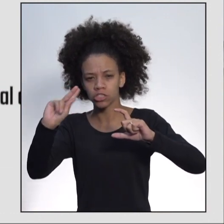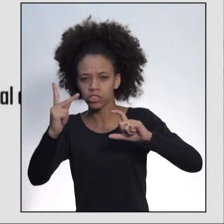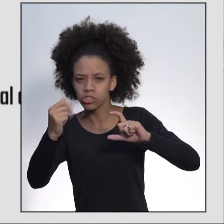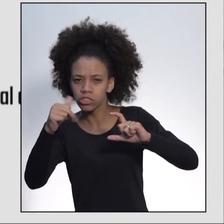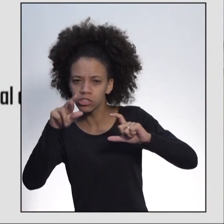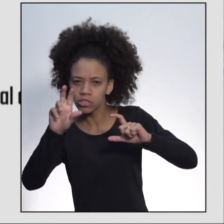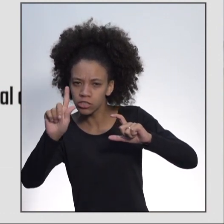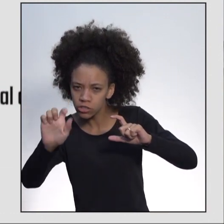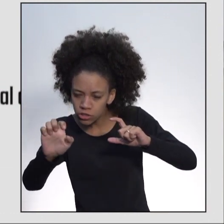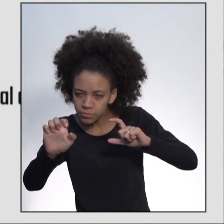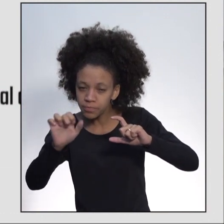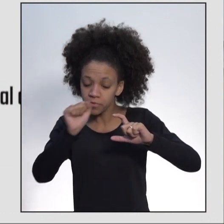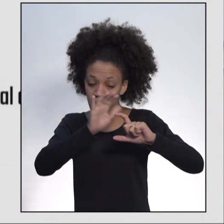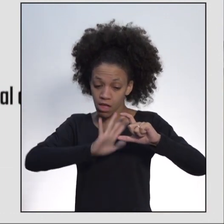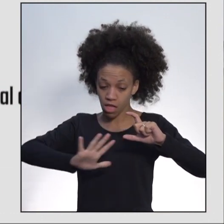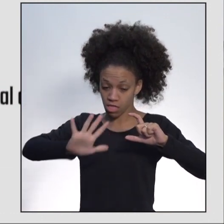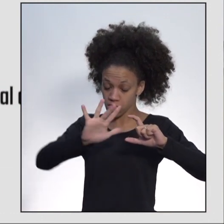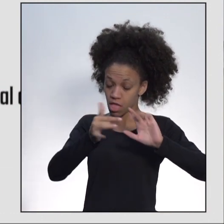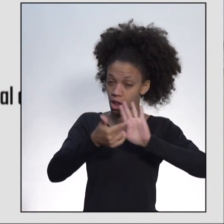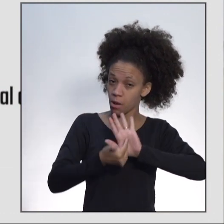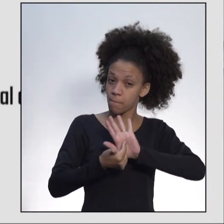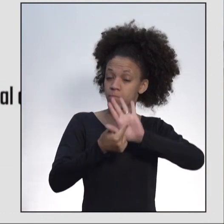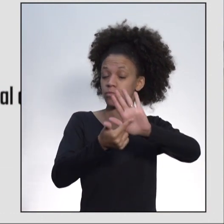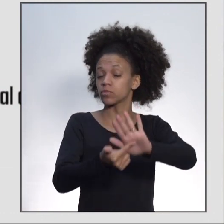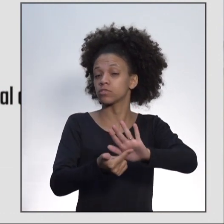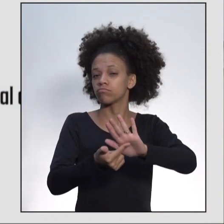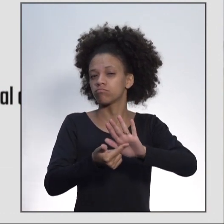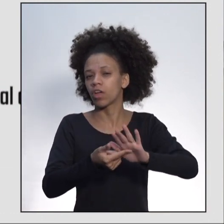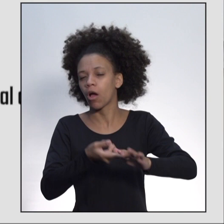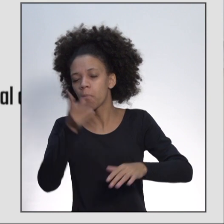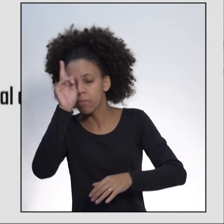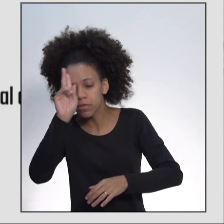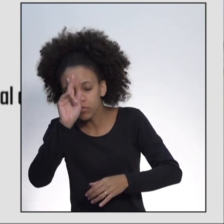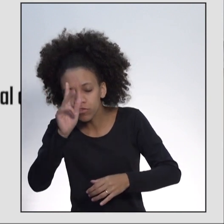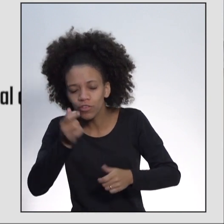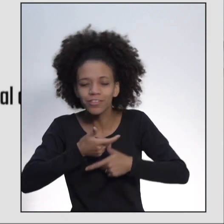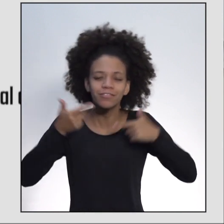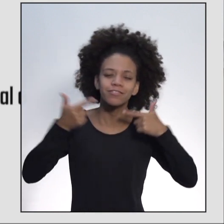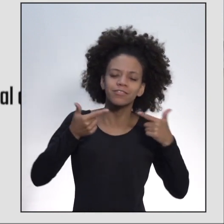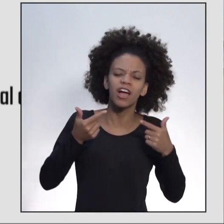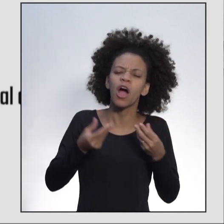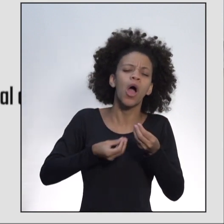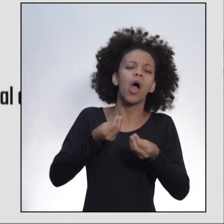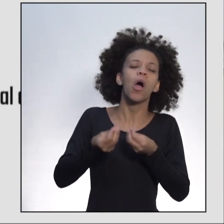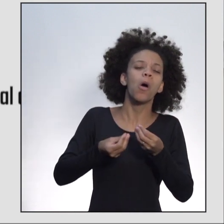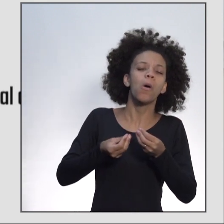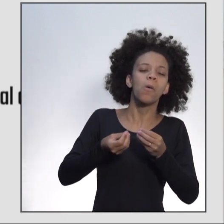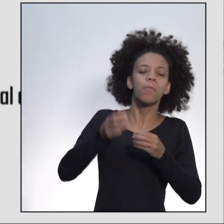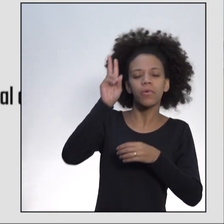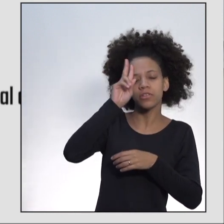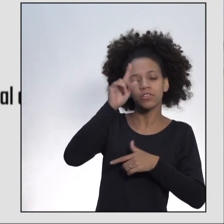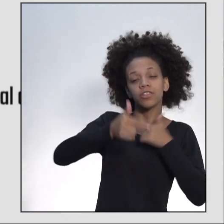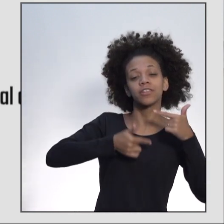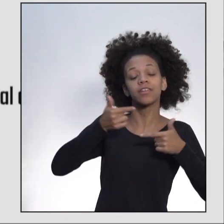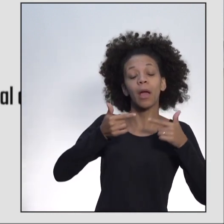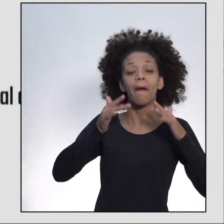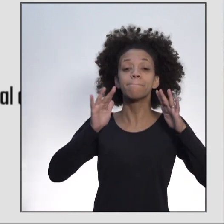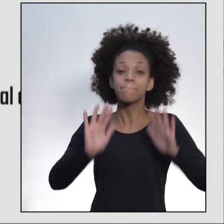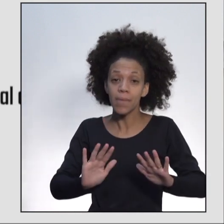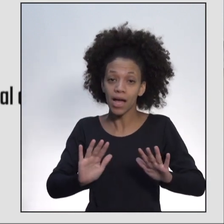geralmente apresenta um discurso humorístico, Nossa, como que a charge é engraçada, Só que por